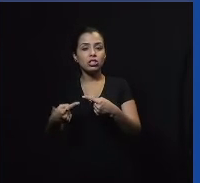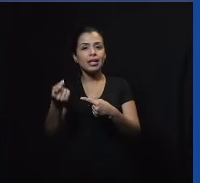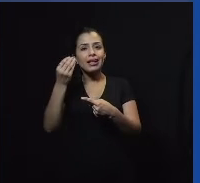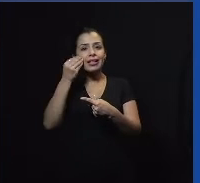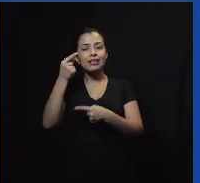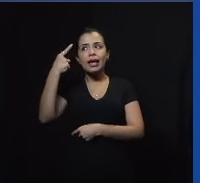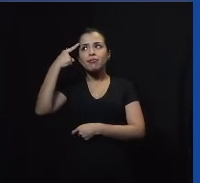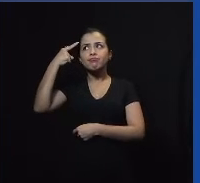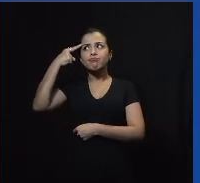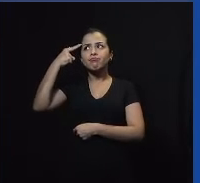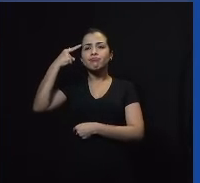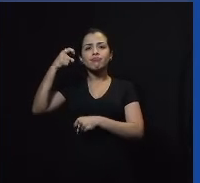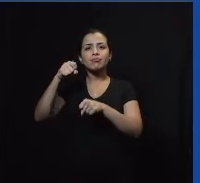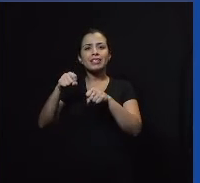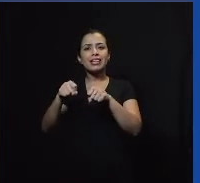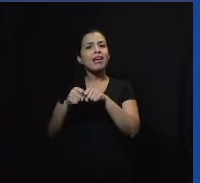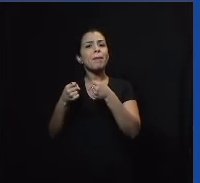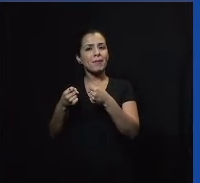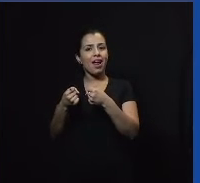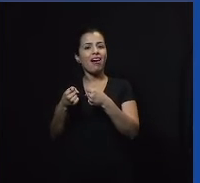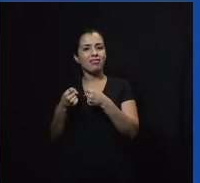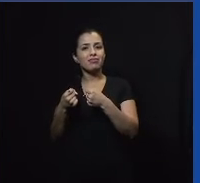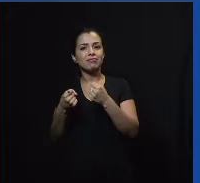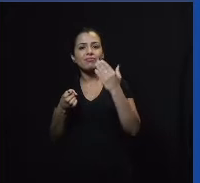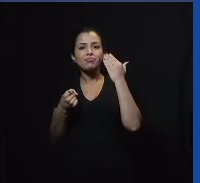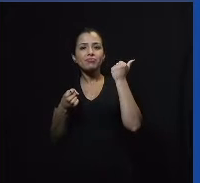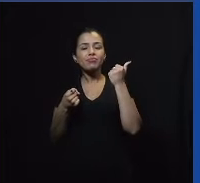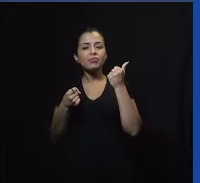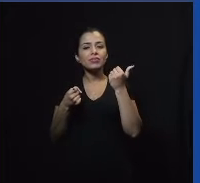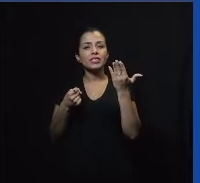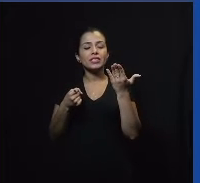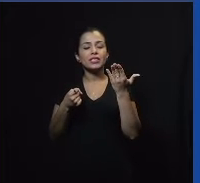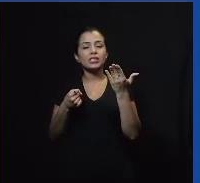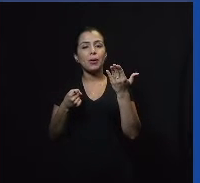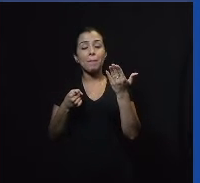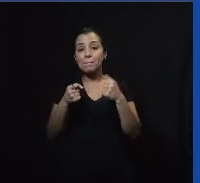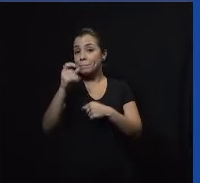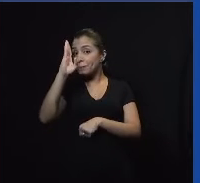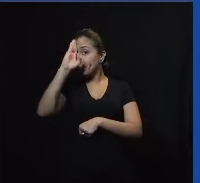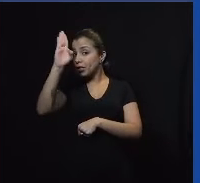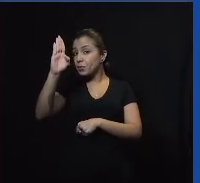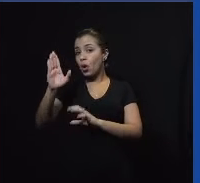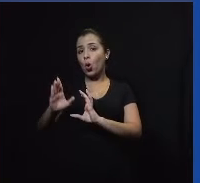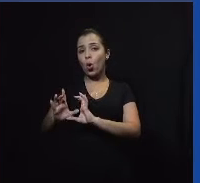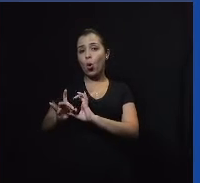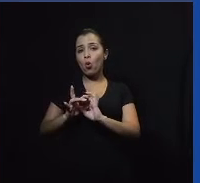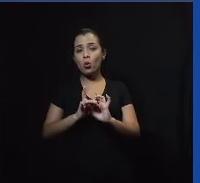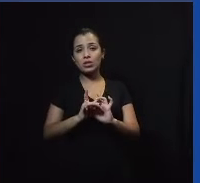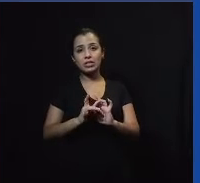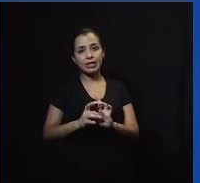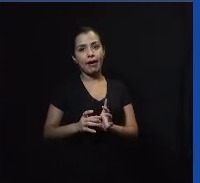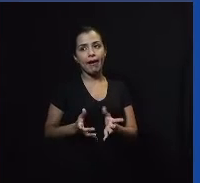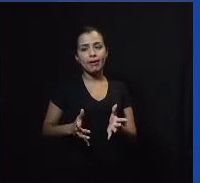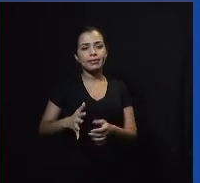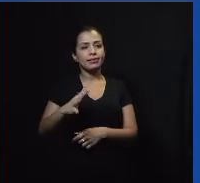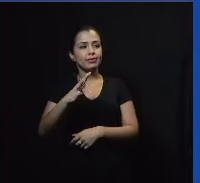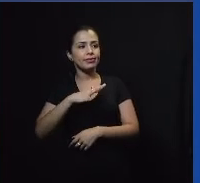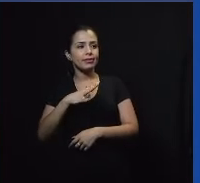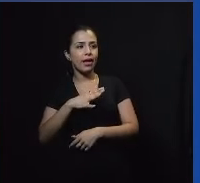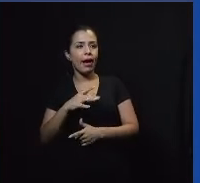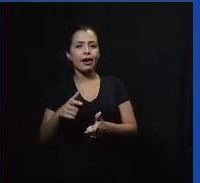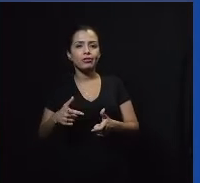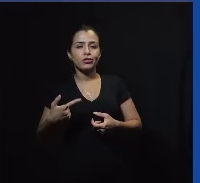de que está ligada sempre a um partido, a um candidato, principalmente num contexto assim, de cidade menor, do interior, em que já tem